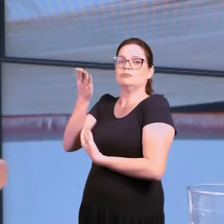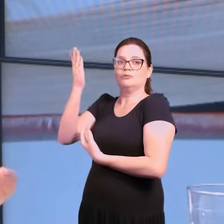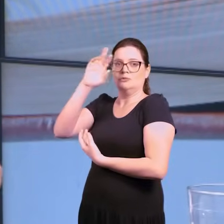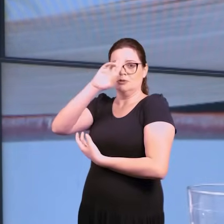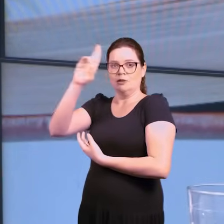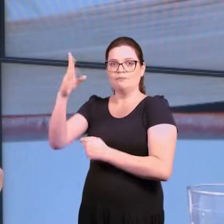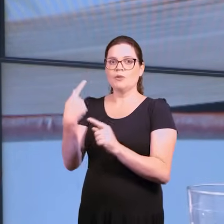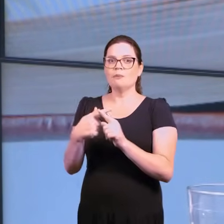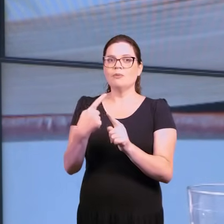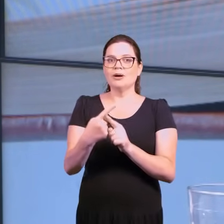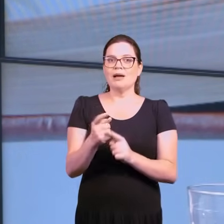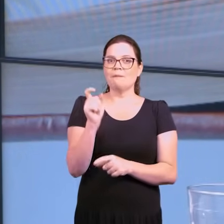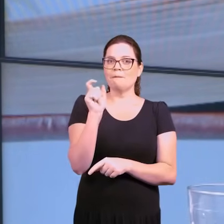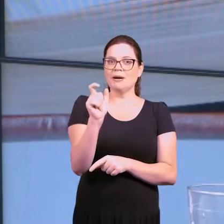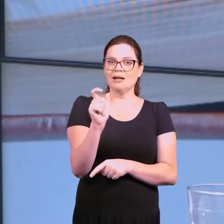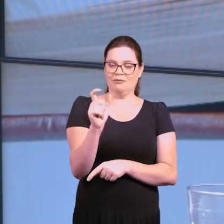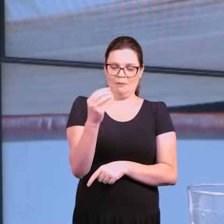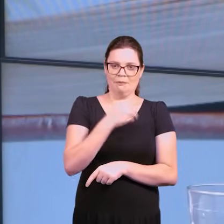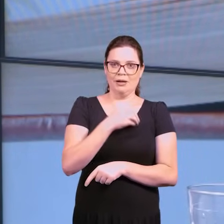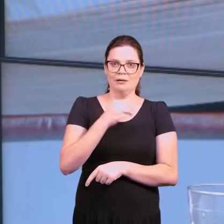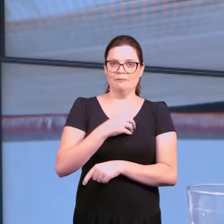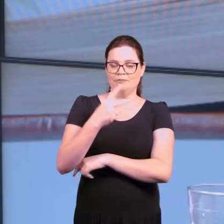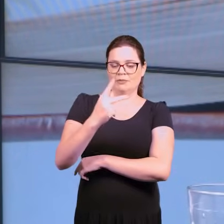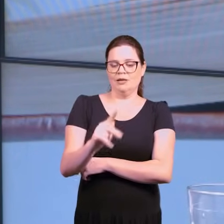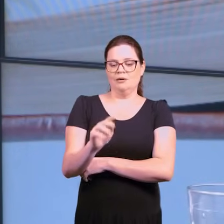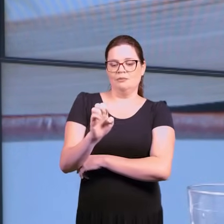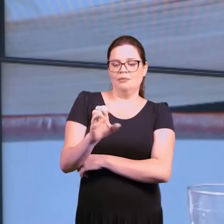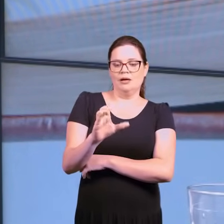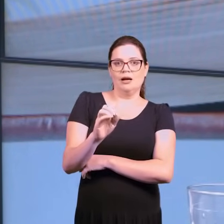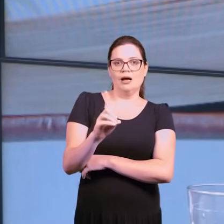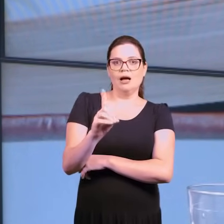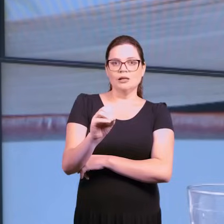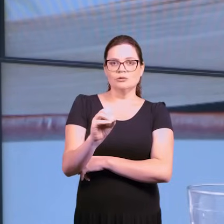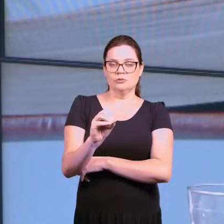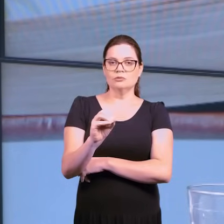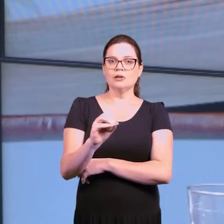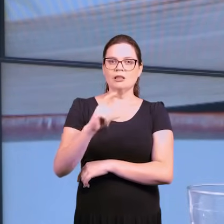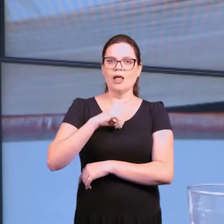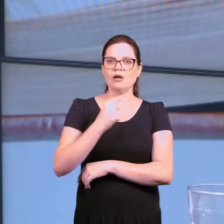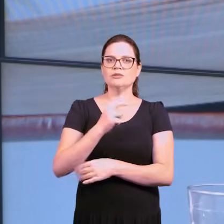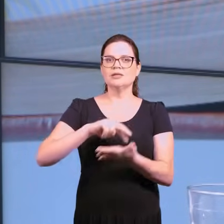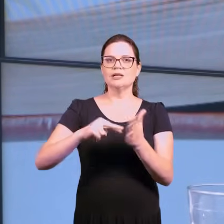palavra pecado, ofensa, ela tem um outro significado que é dívida.